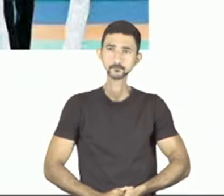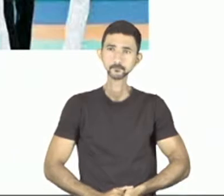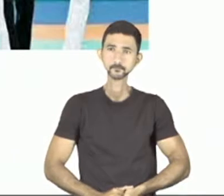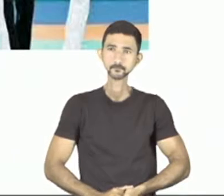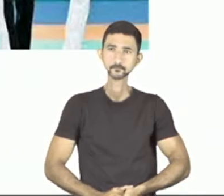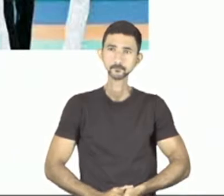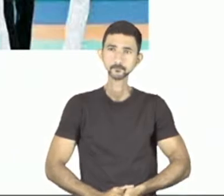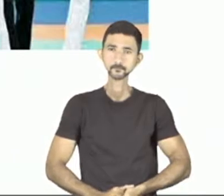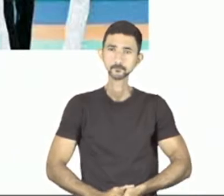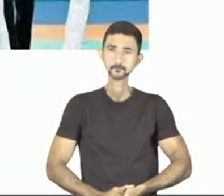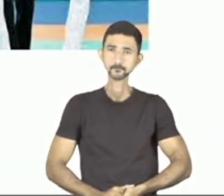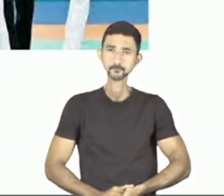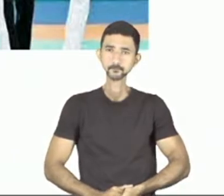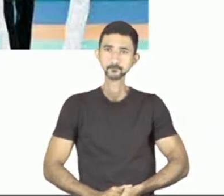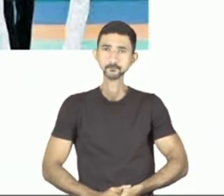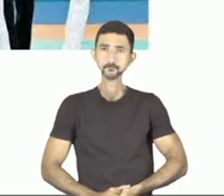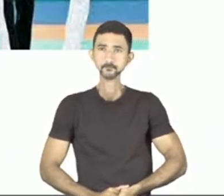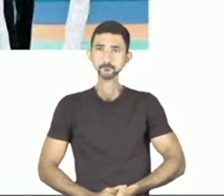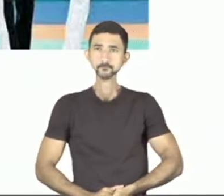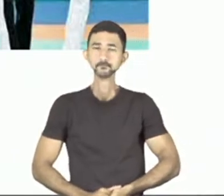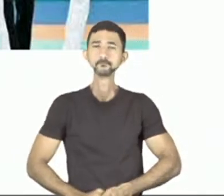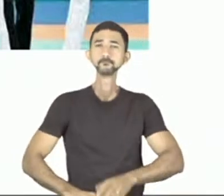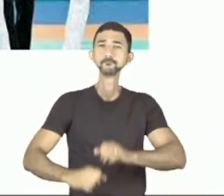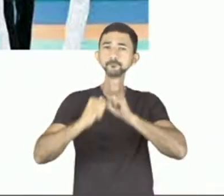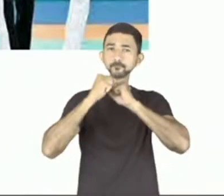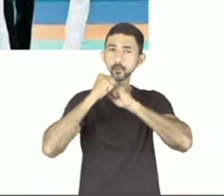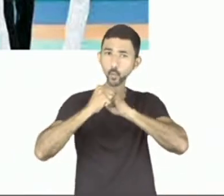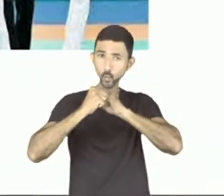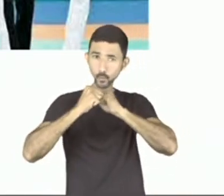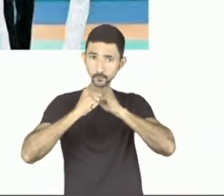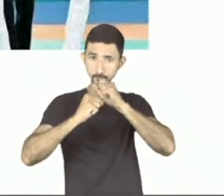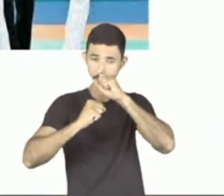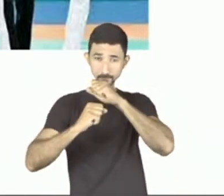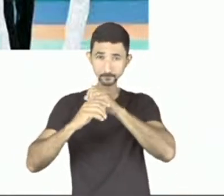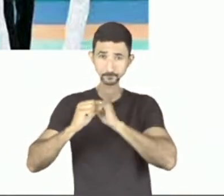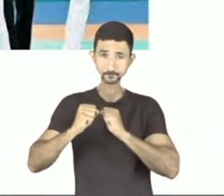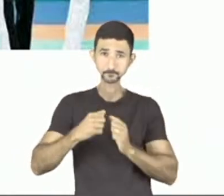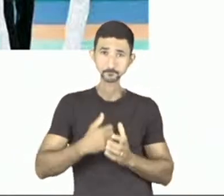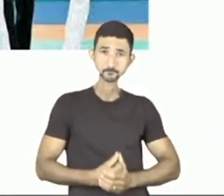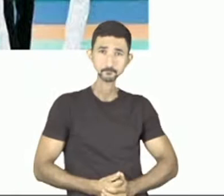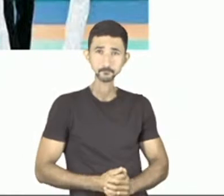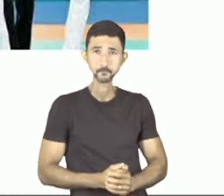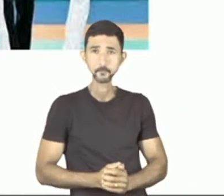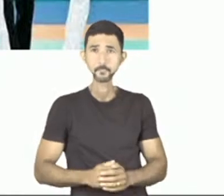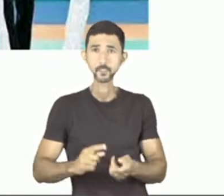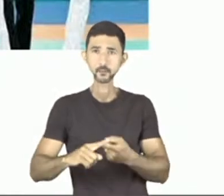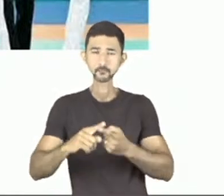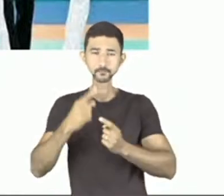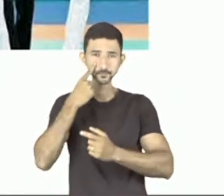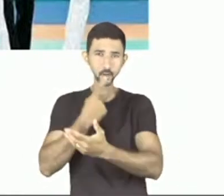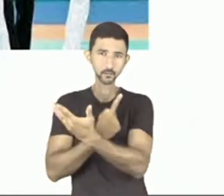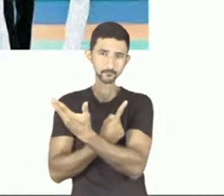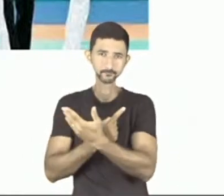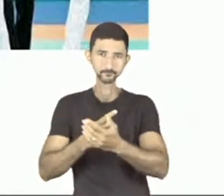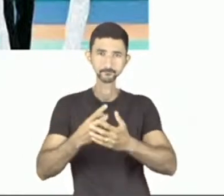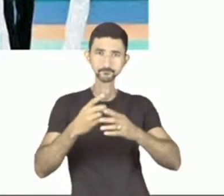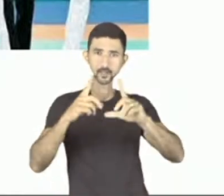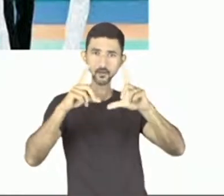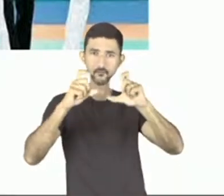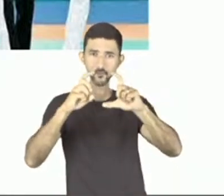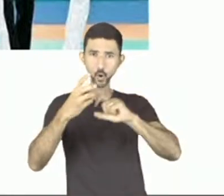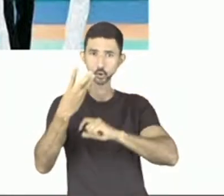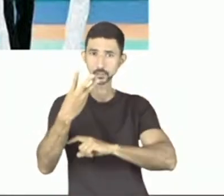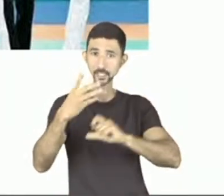As lutas de golpes ou lutas com golpes são as lutas que vocês estão vendo aí, 3 exemplos